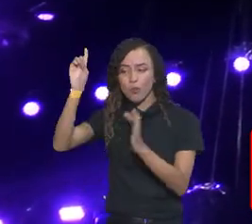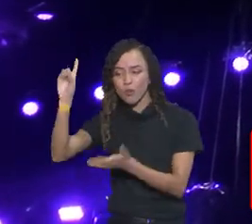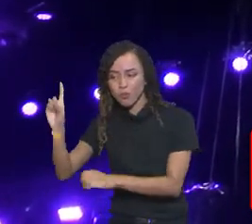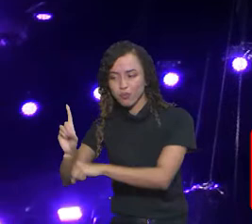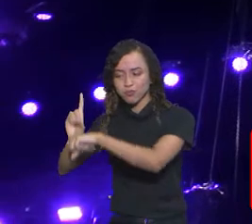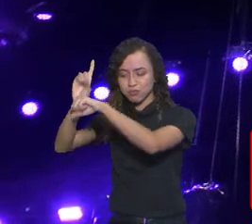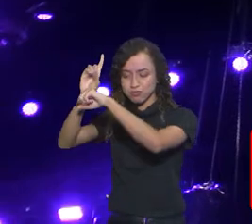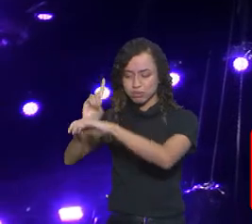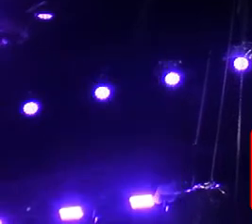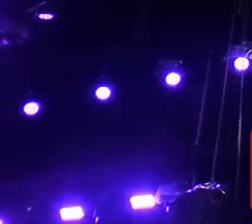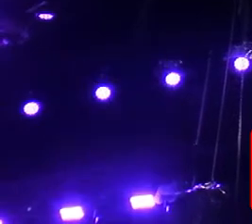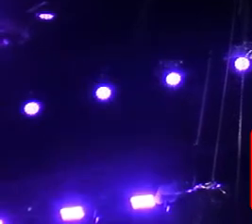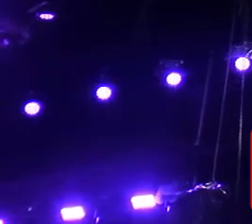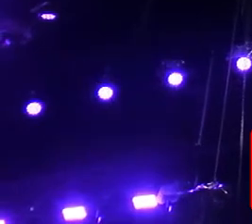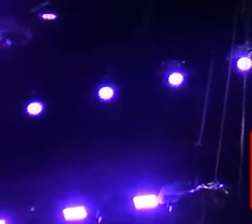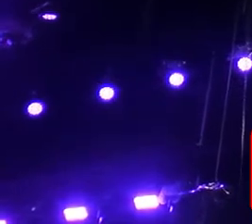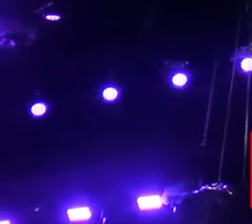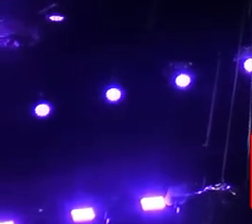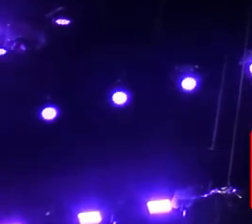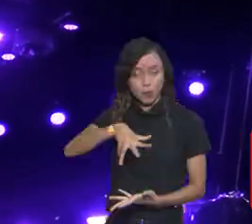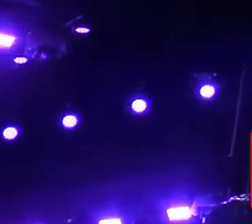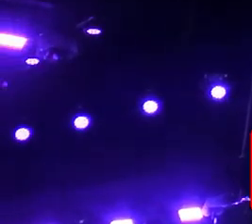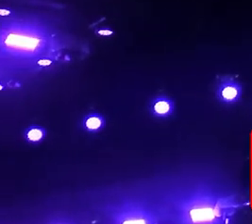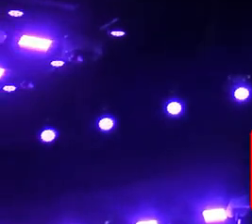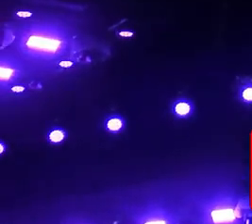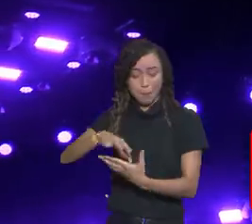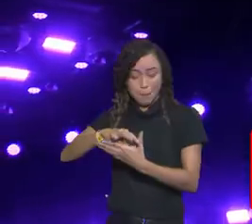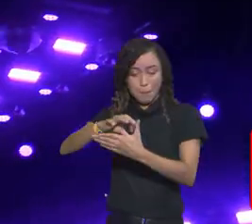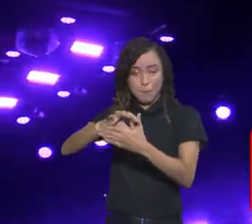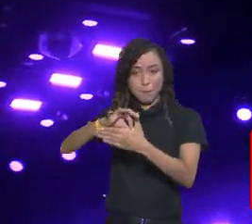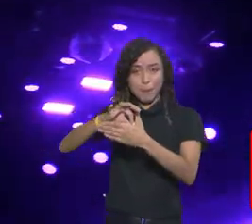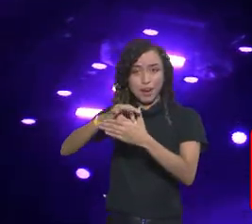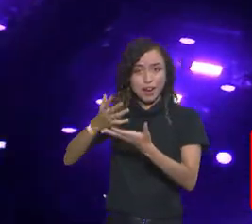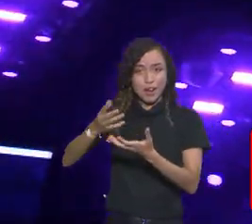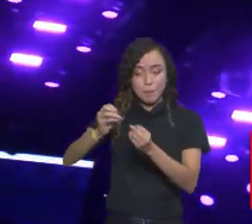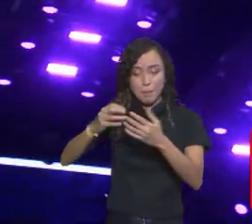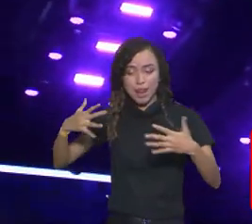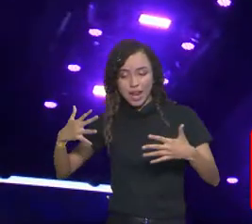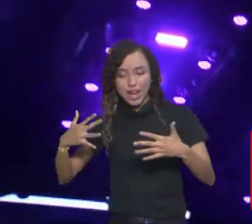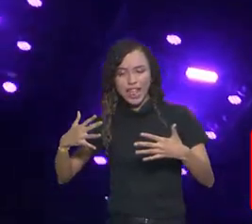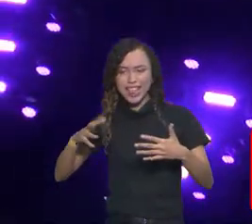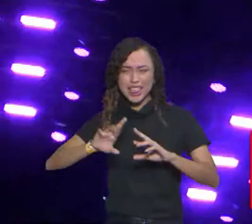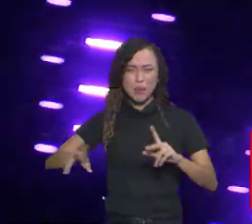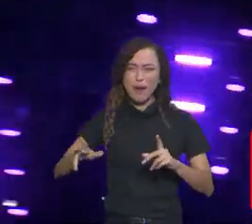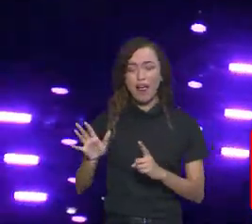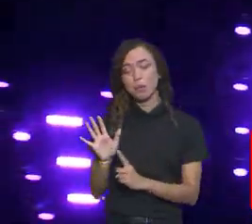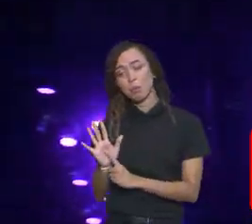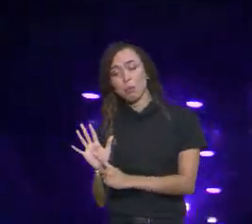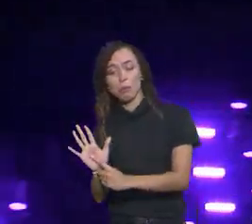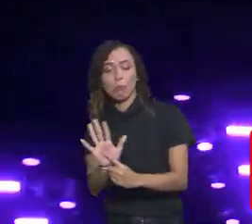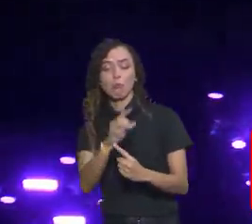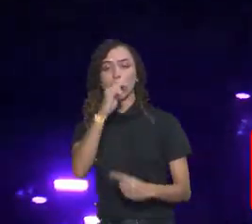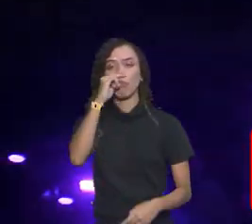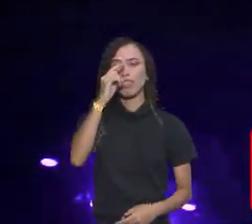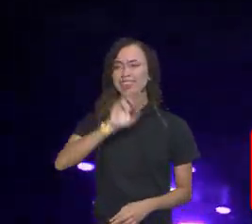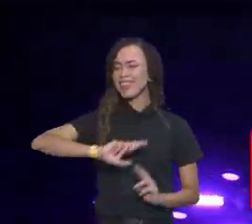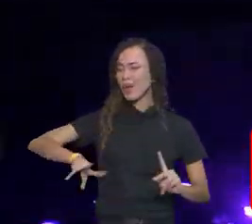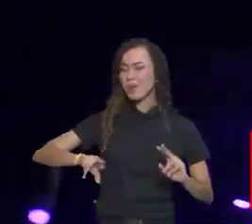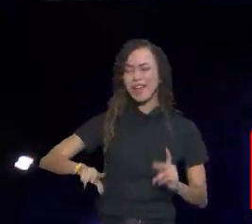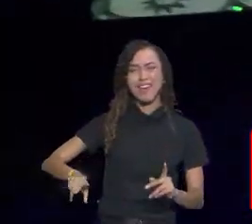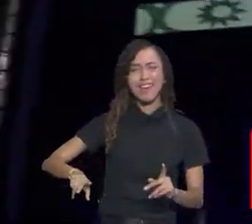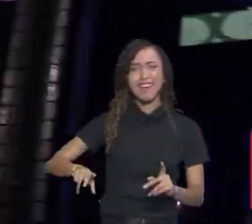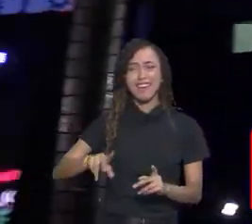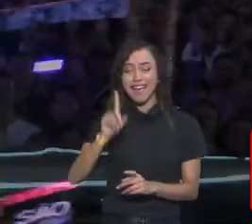mundo ele veio e fez Milagres não era para ele aparecer ou se mostrar o bonzão aí eu sou o cara eu faço eu não aconteça não era para